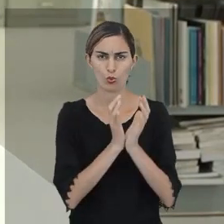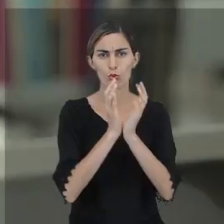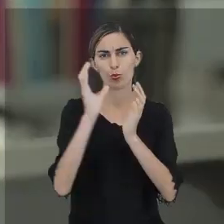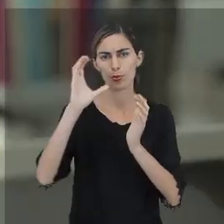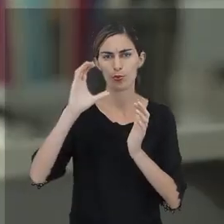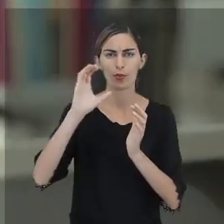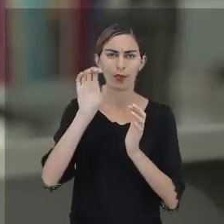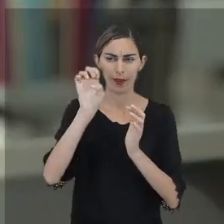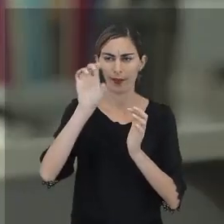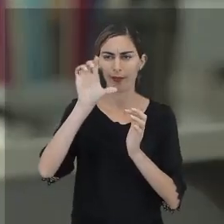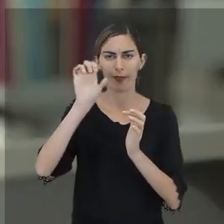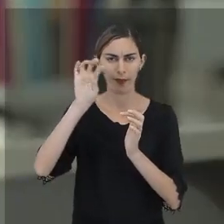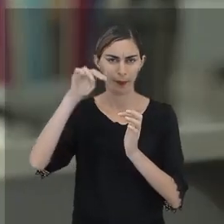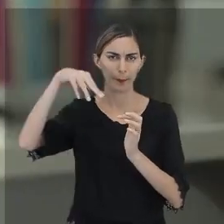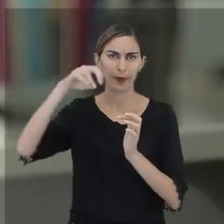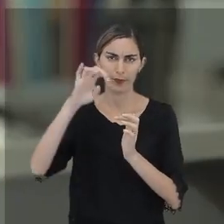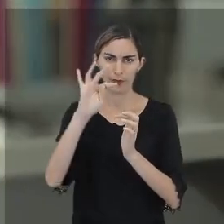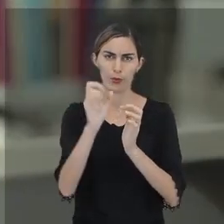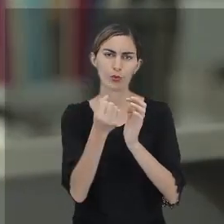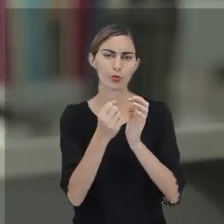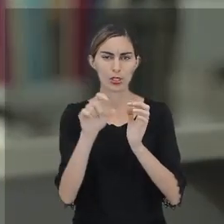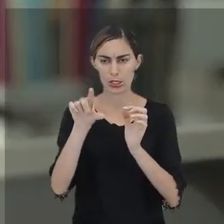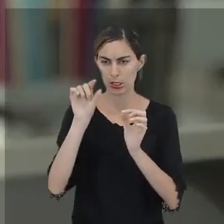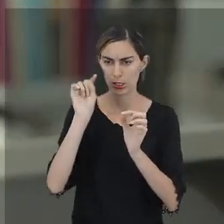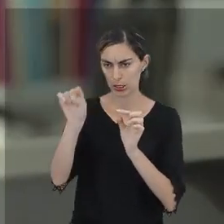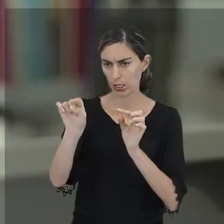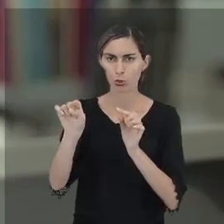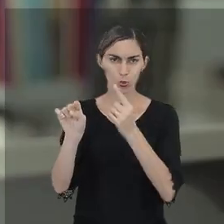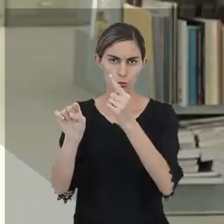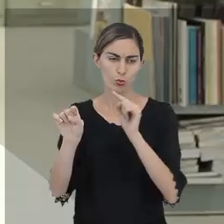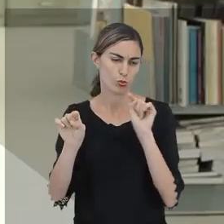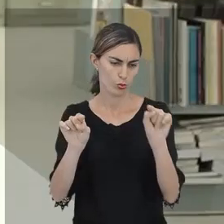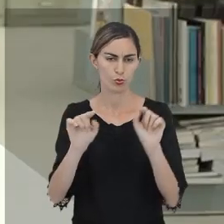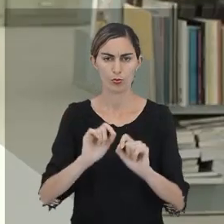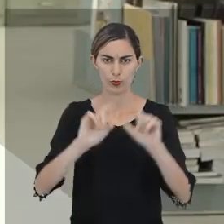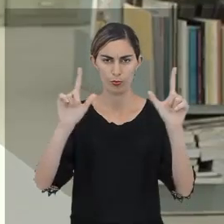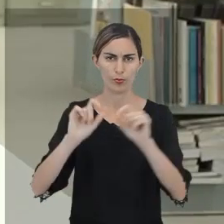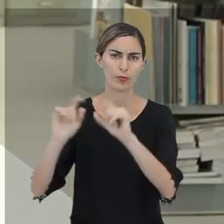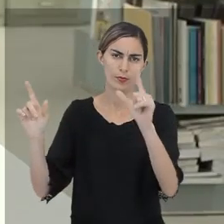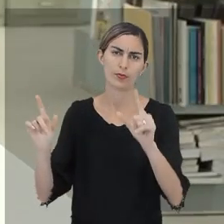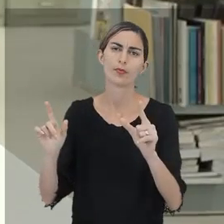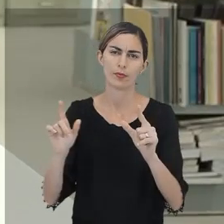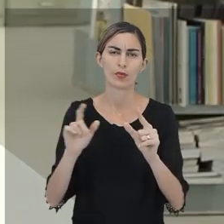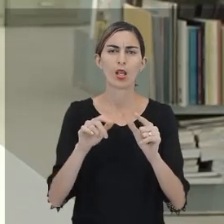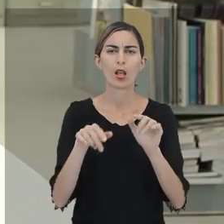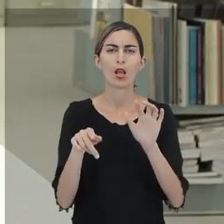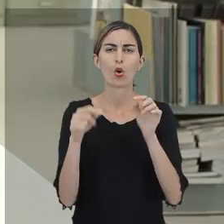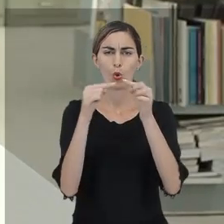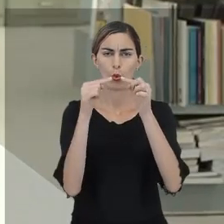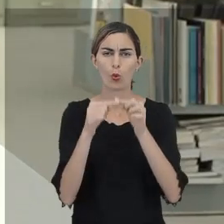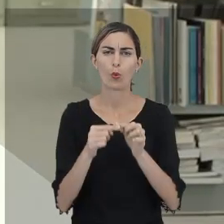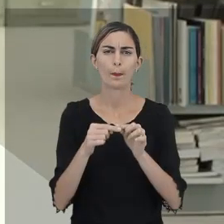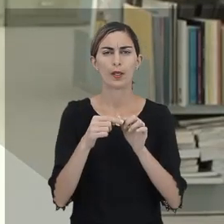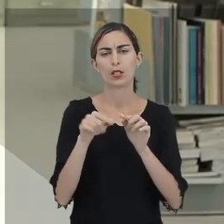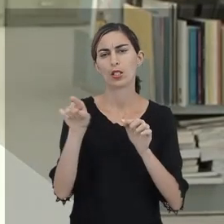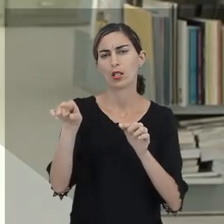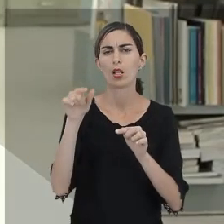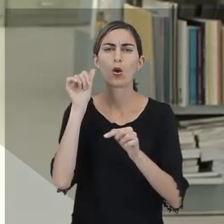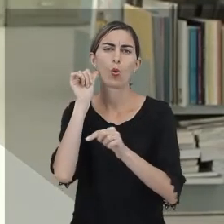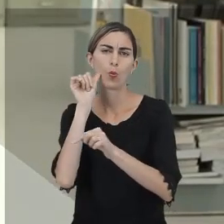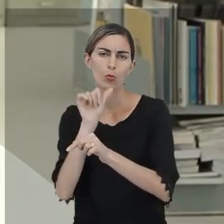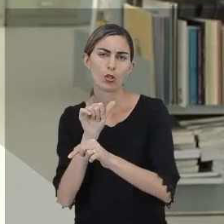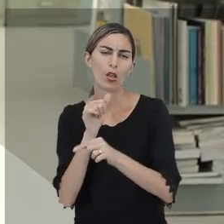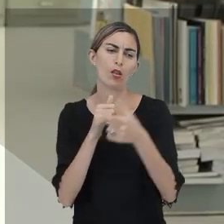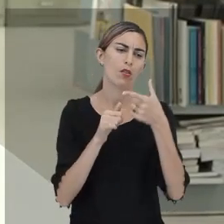então se você seleciona um automático - selecionar o outro então cheque box é bastante usado quando informou lado você pergunta o sexo masculino e